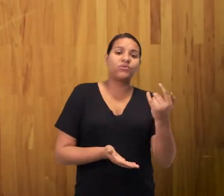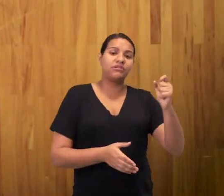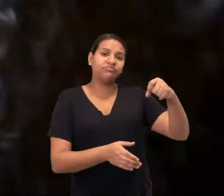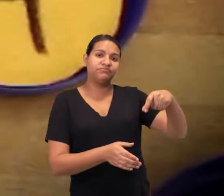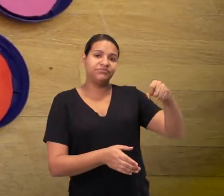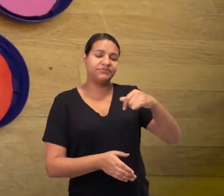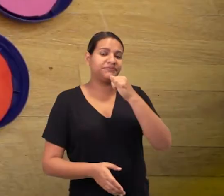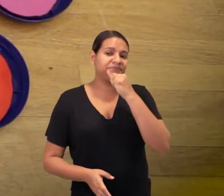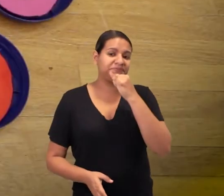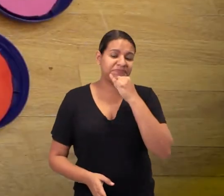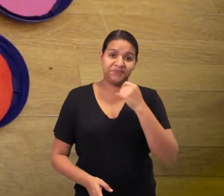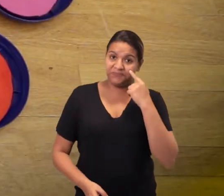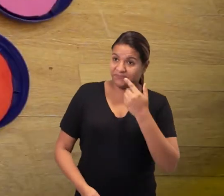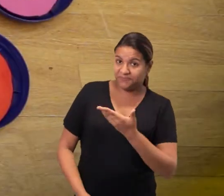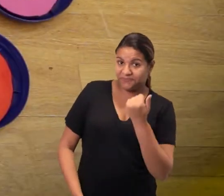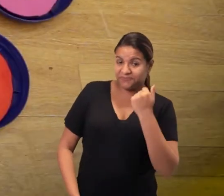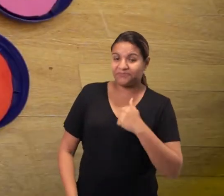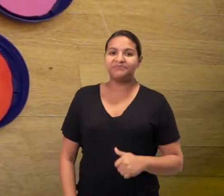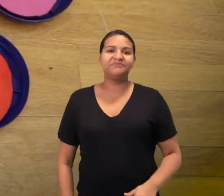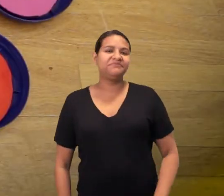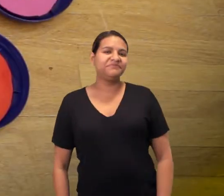lá?